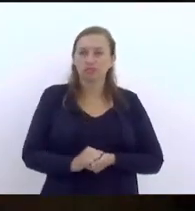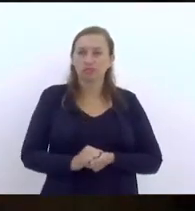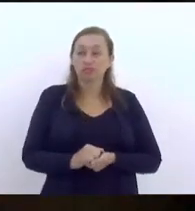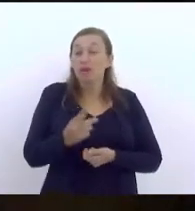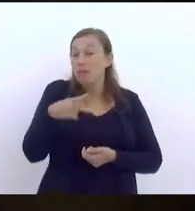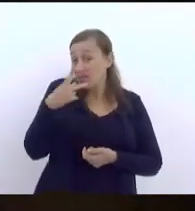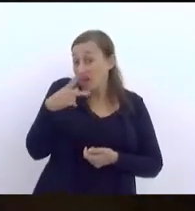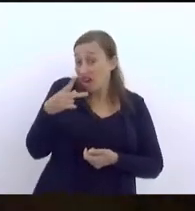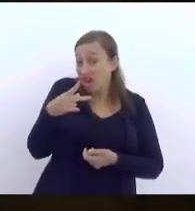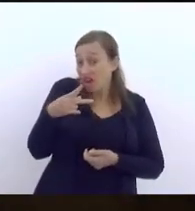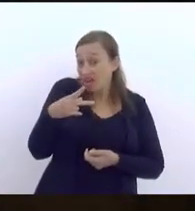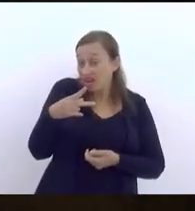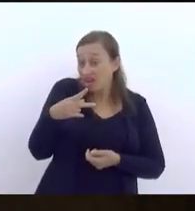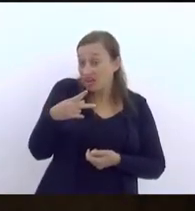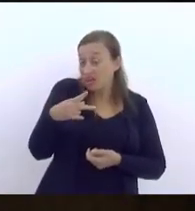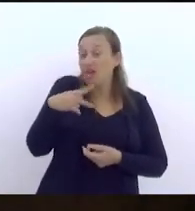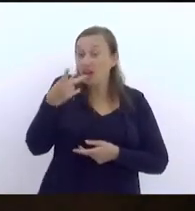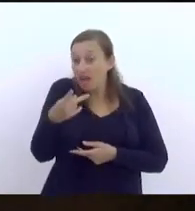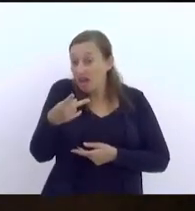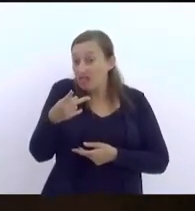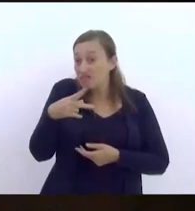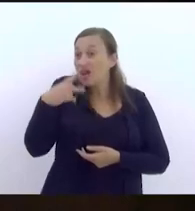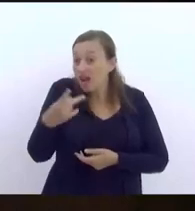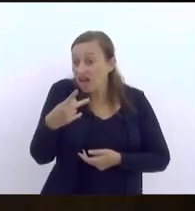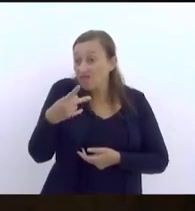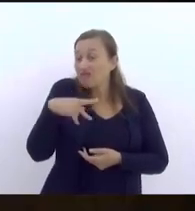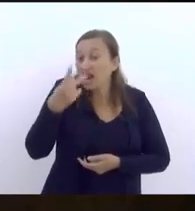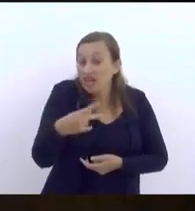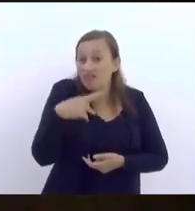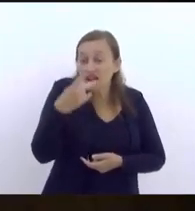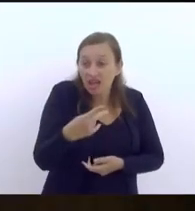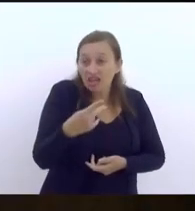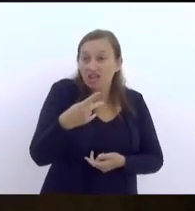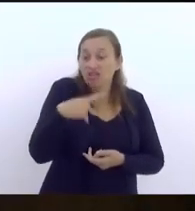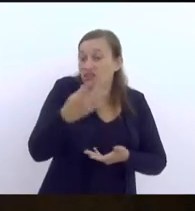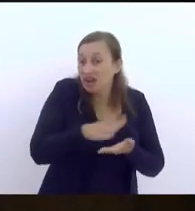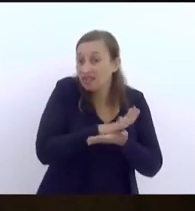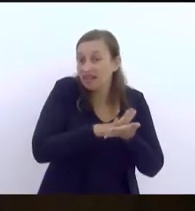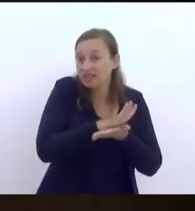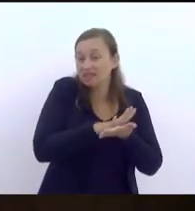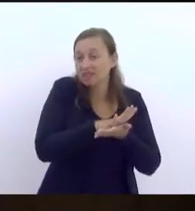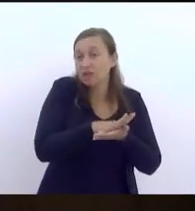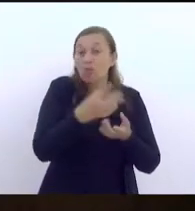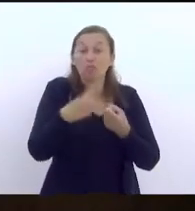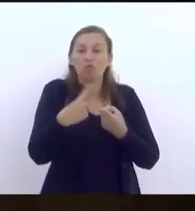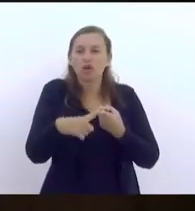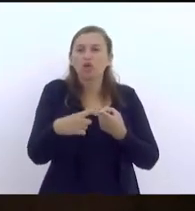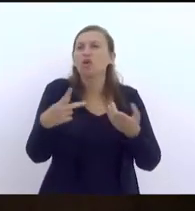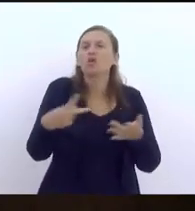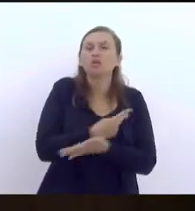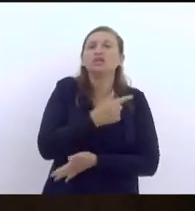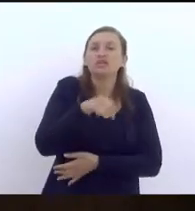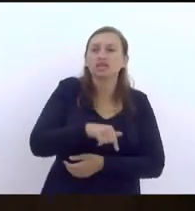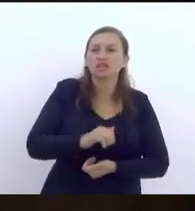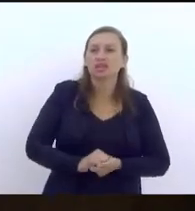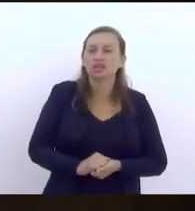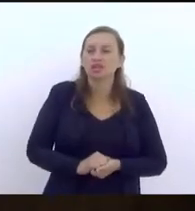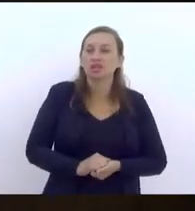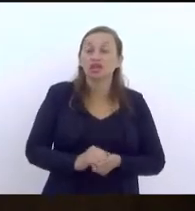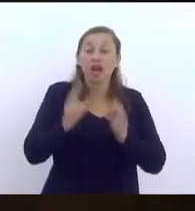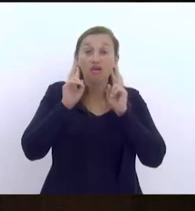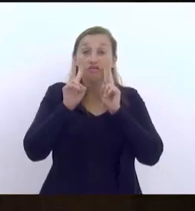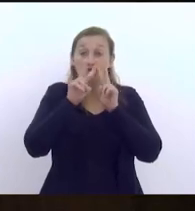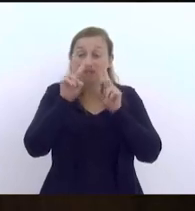para falar e não dizer nada. Porque o que acontece aqui? Do ponto de